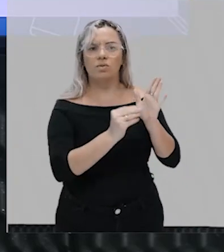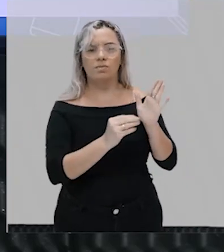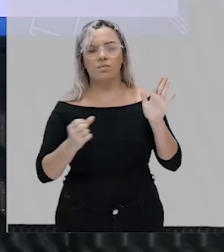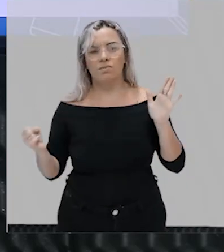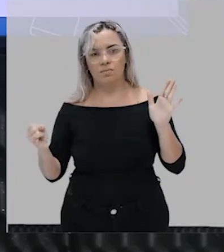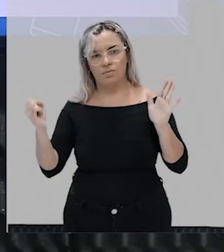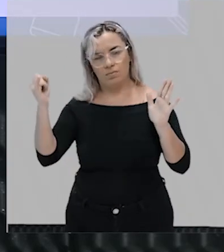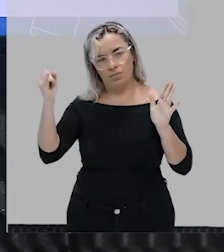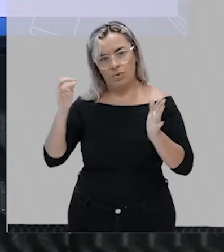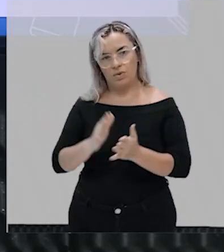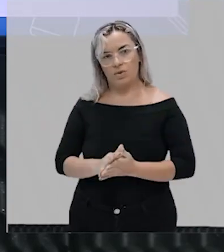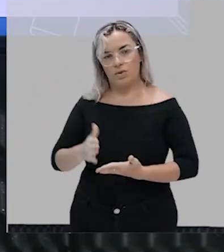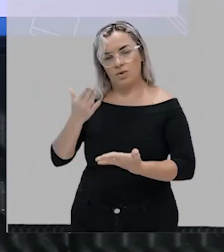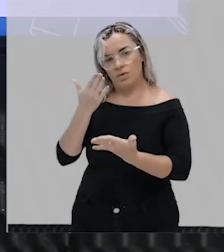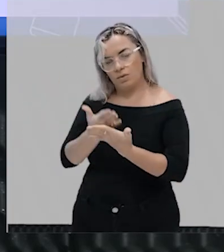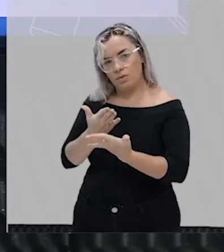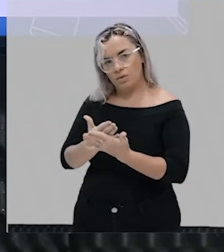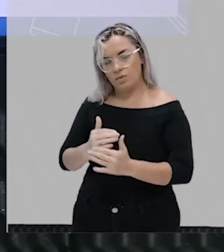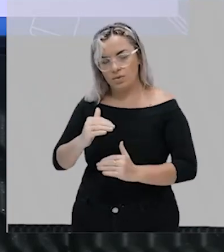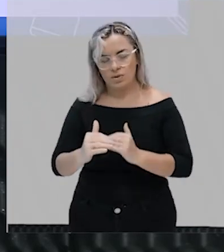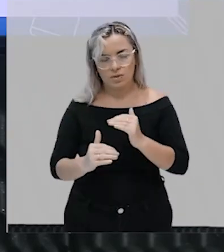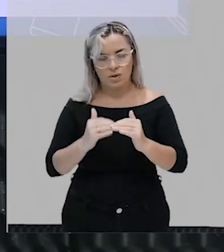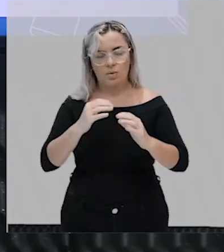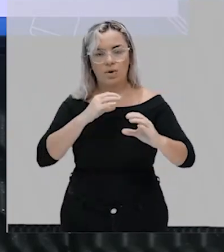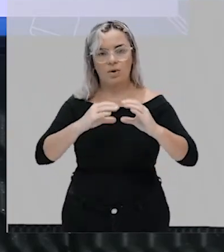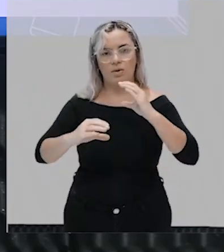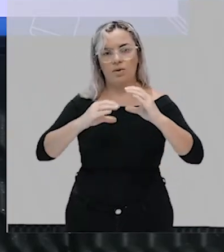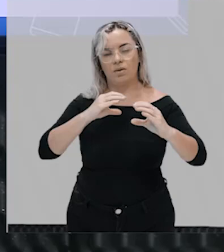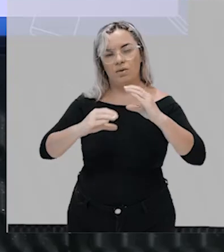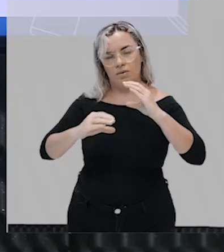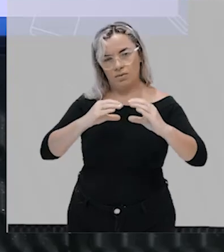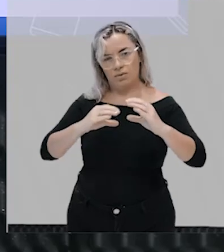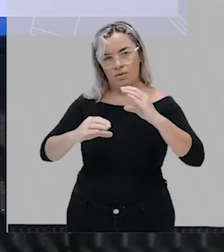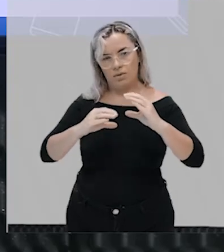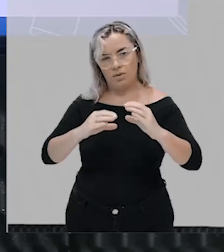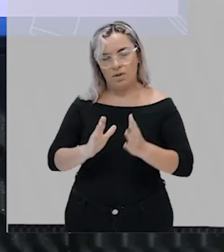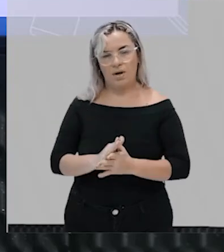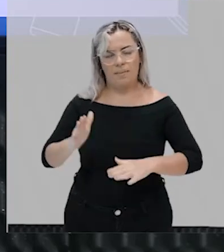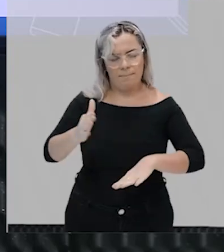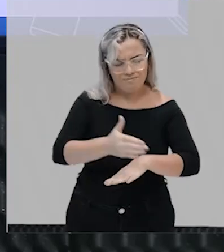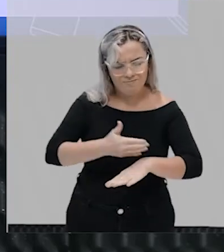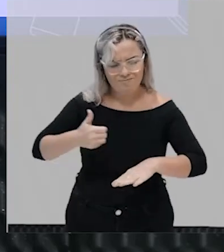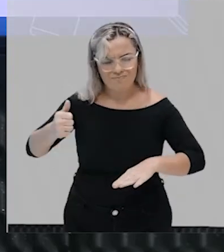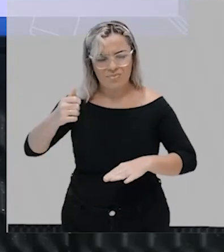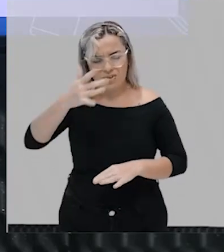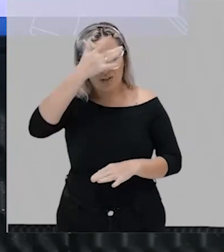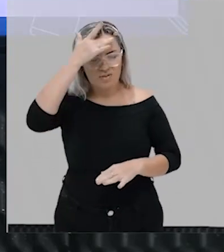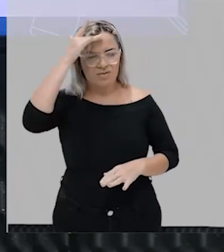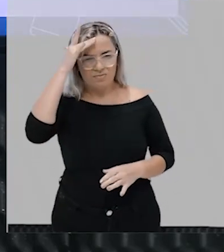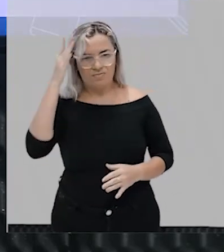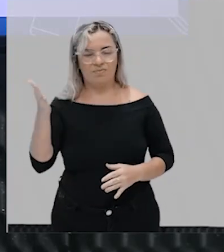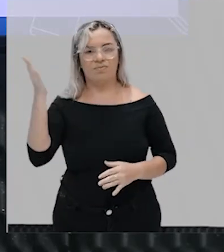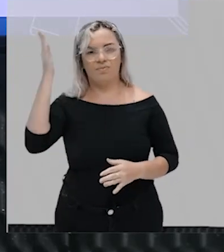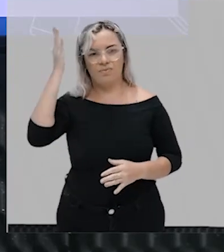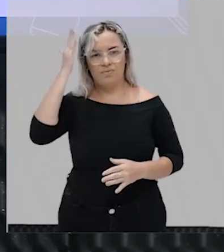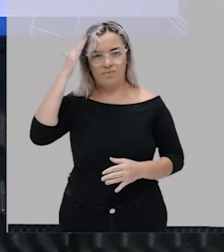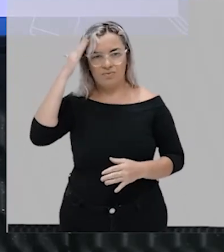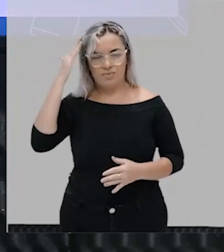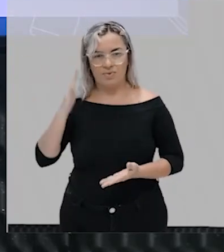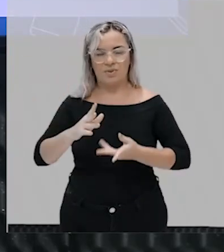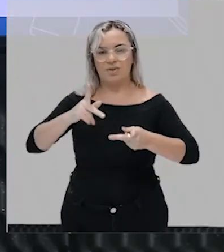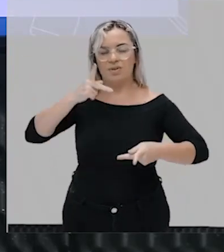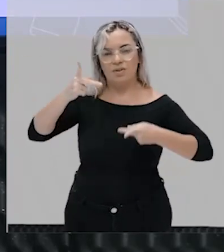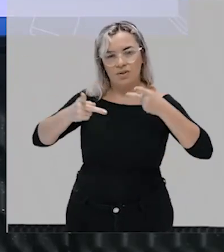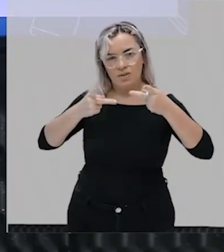Porque nós trabalhamos com a língua, nós desenvolvemos a comunicação e é muito melhor que as pessoas entendam o que nós estamos dizendo. E